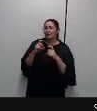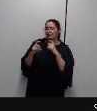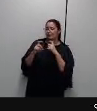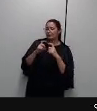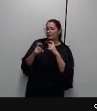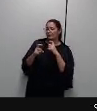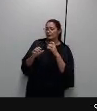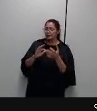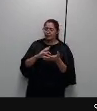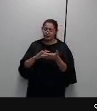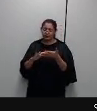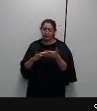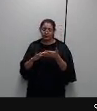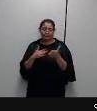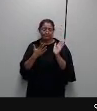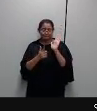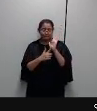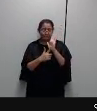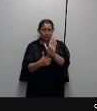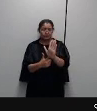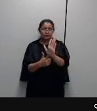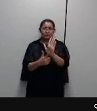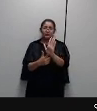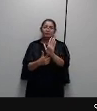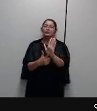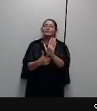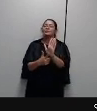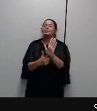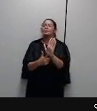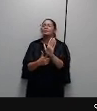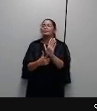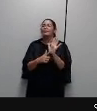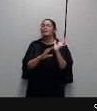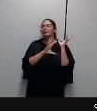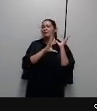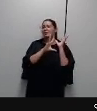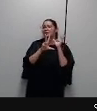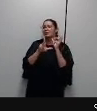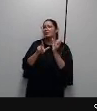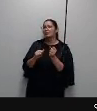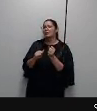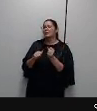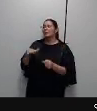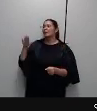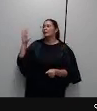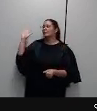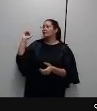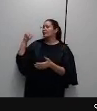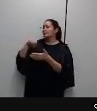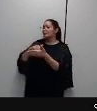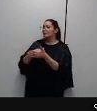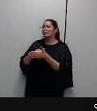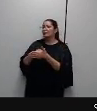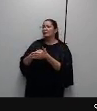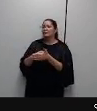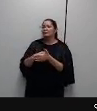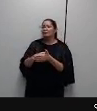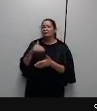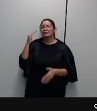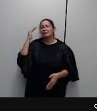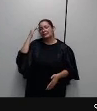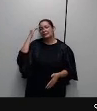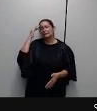contadoria alteração das conclusões firmadas no voto condutor de novo entendo aplica a súmula